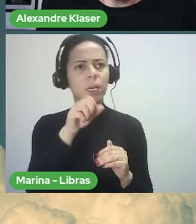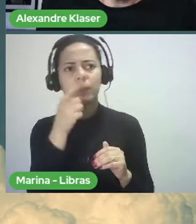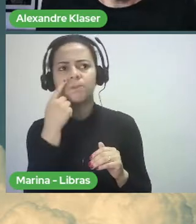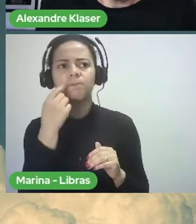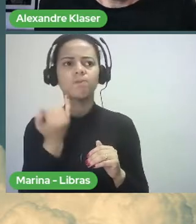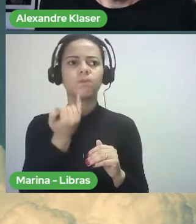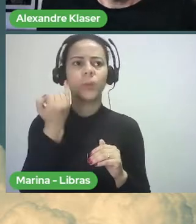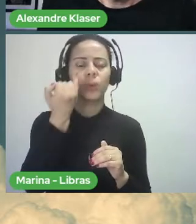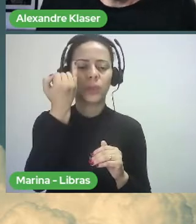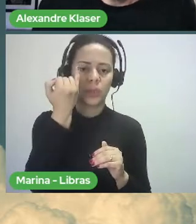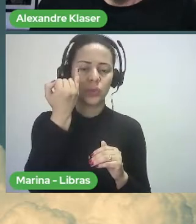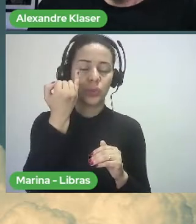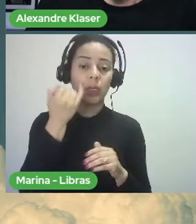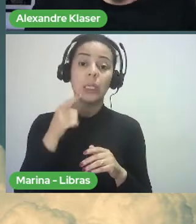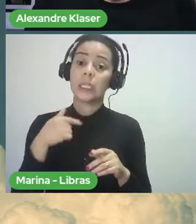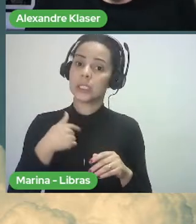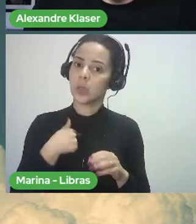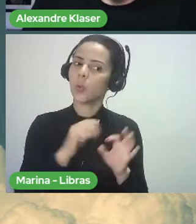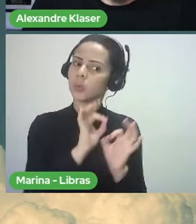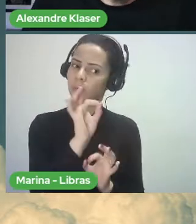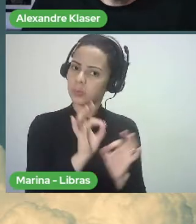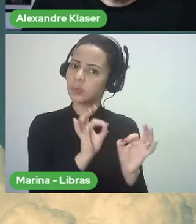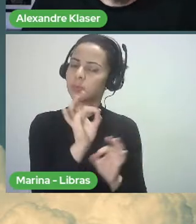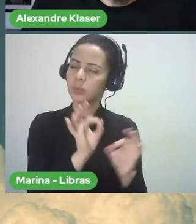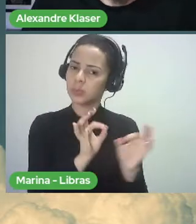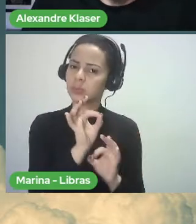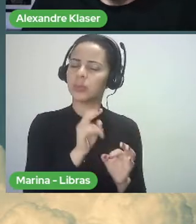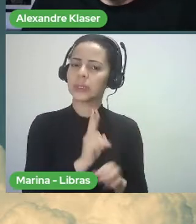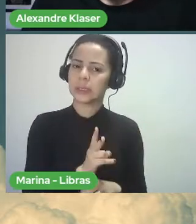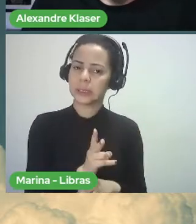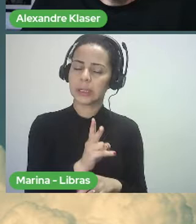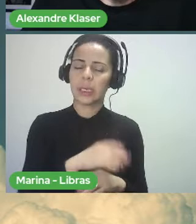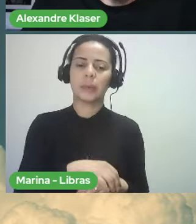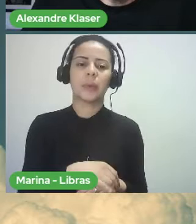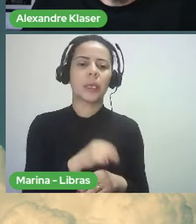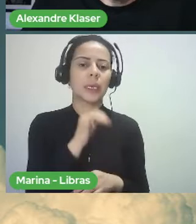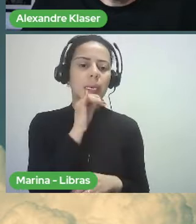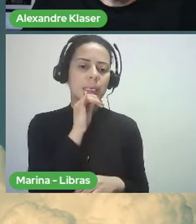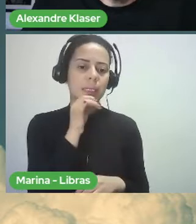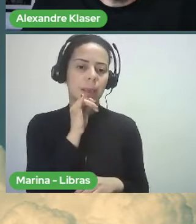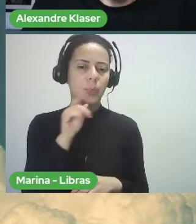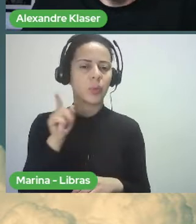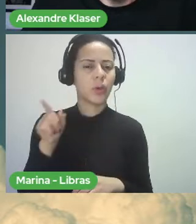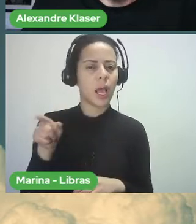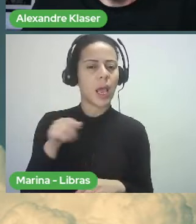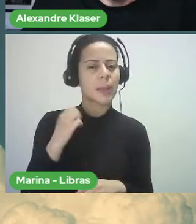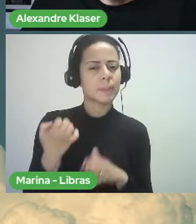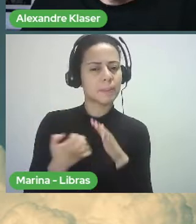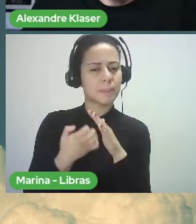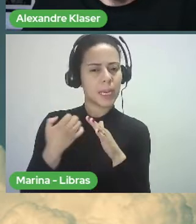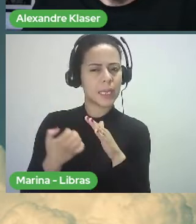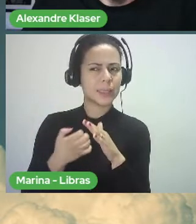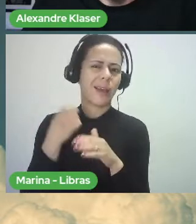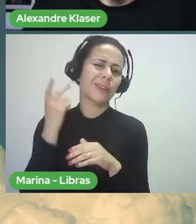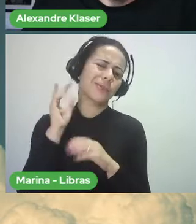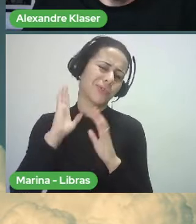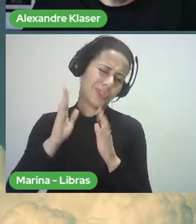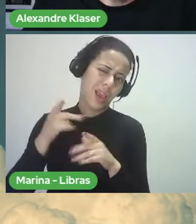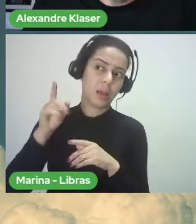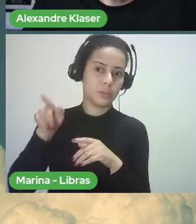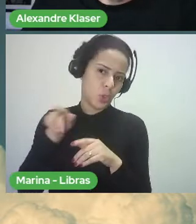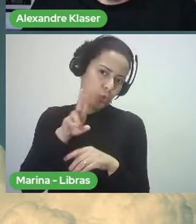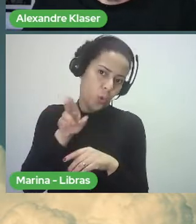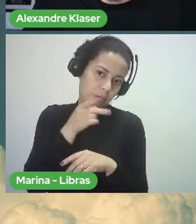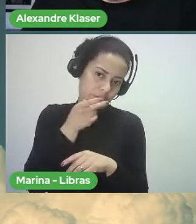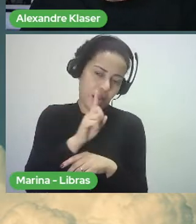produto. Ok? Tomando, por exemplo, o caso dessa empresa muito tradicional que eu falei, de um mercado muito tradicional, de uma região